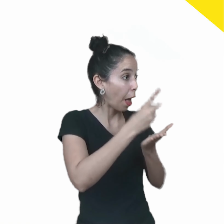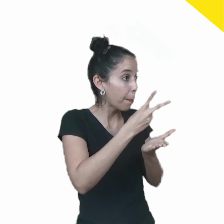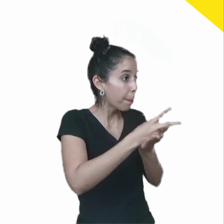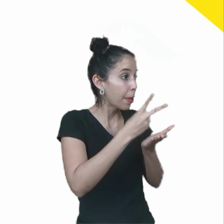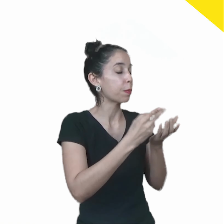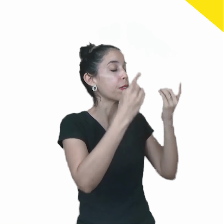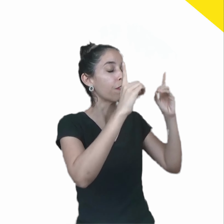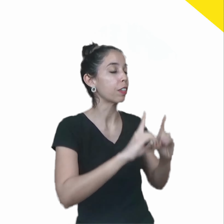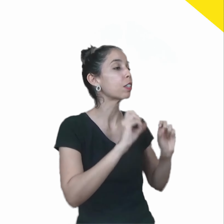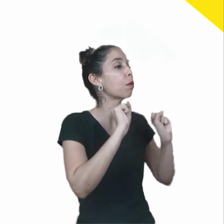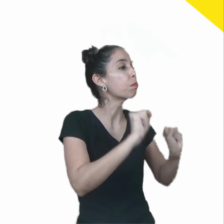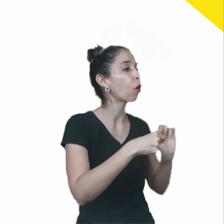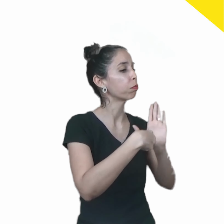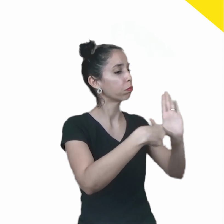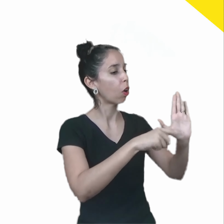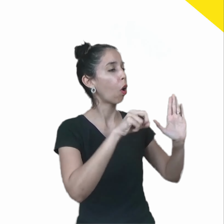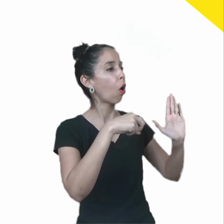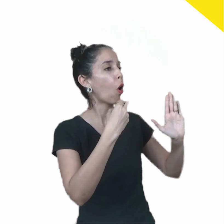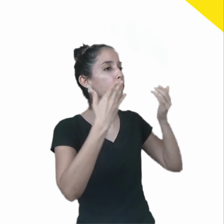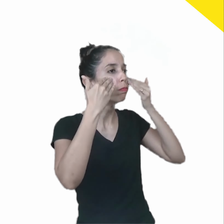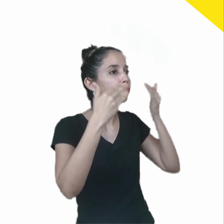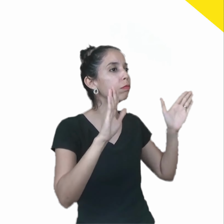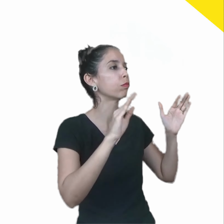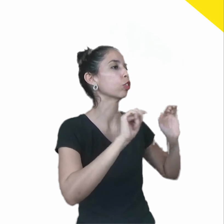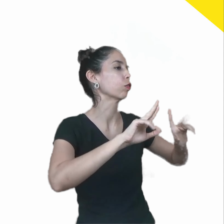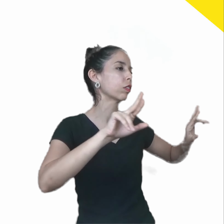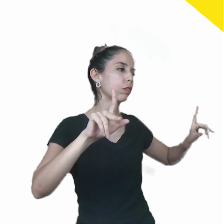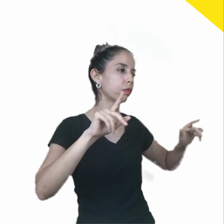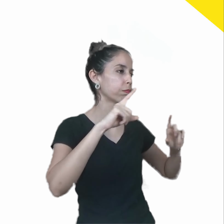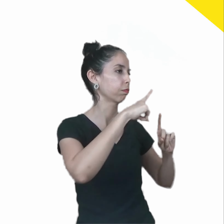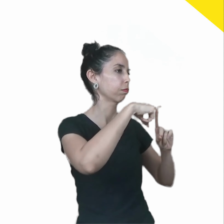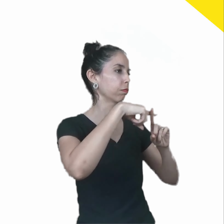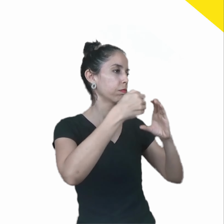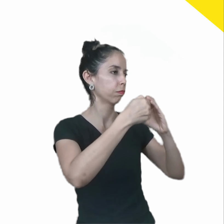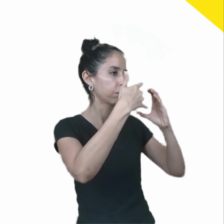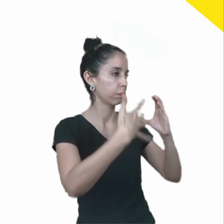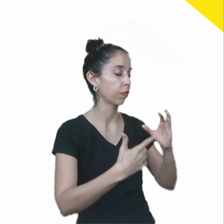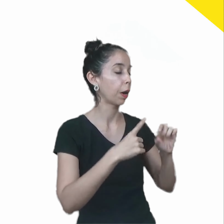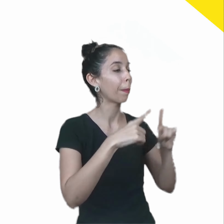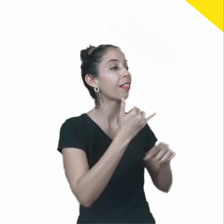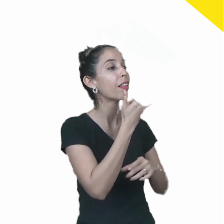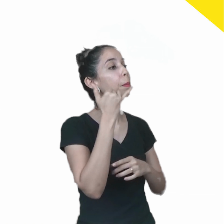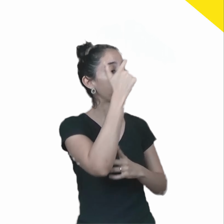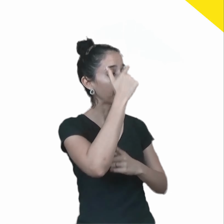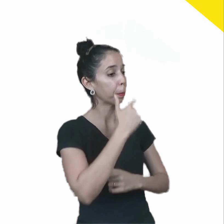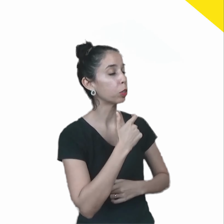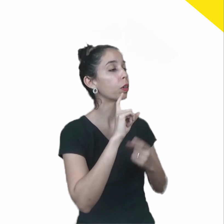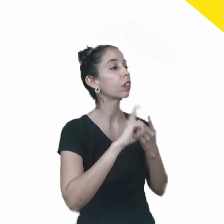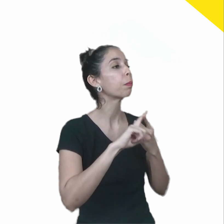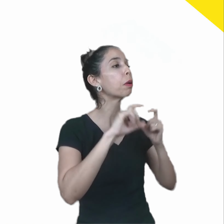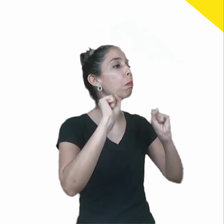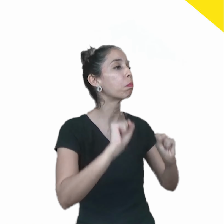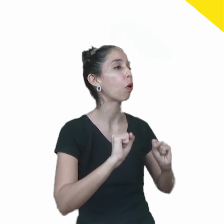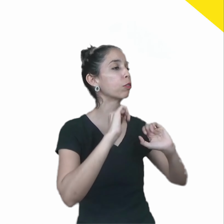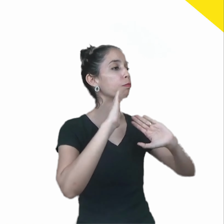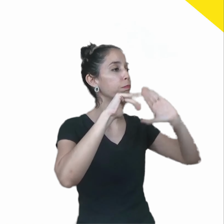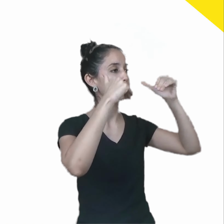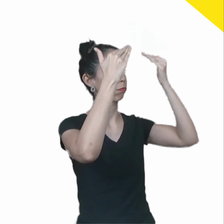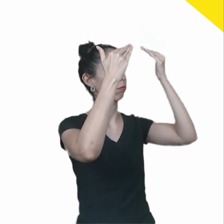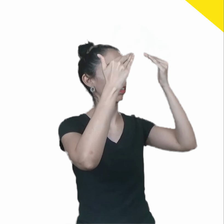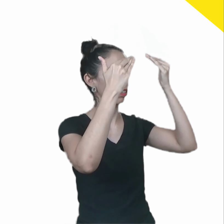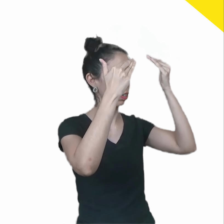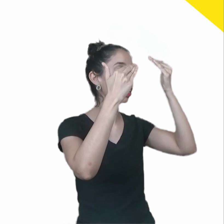deficiência pode se manifestar ou ser percebida de diferentes maneiras A depender da pessoa e também pode